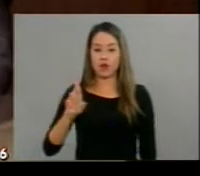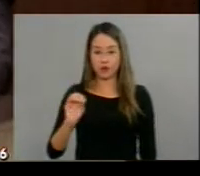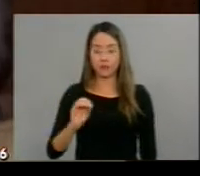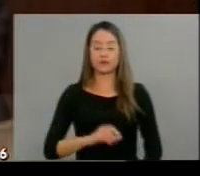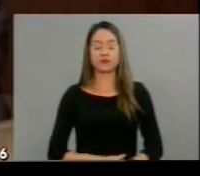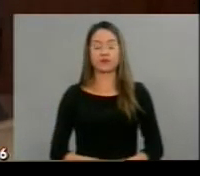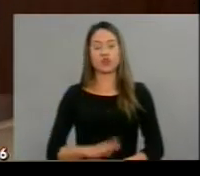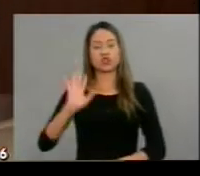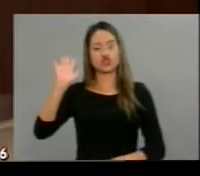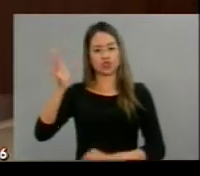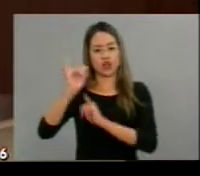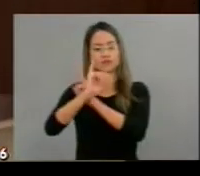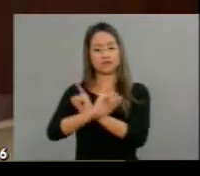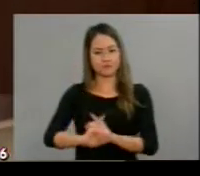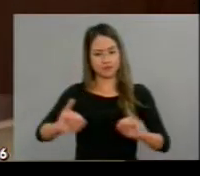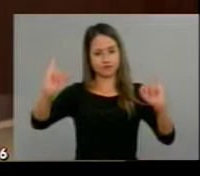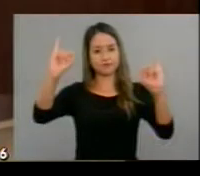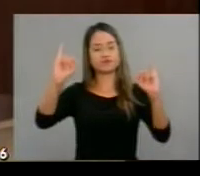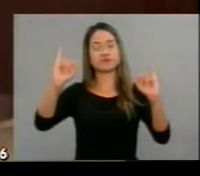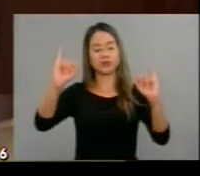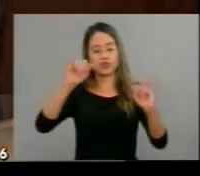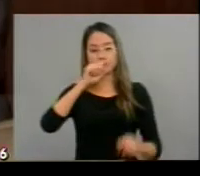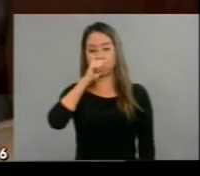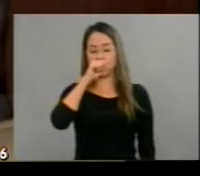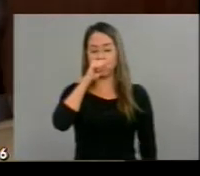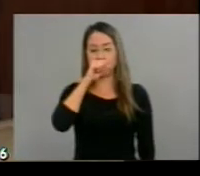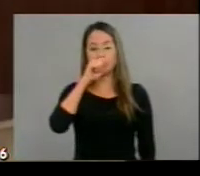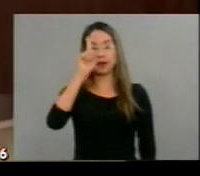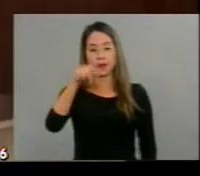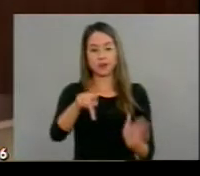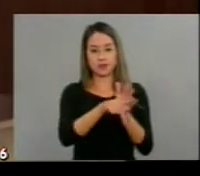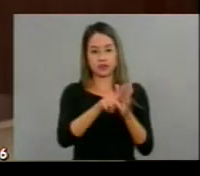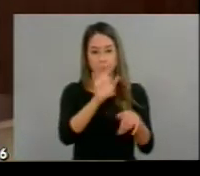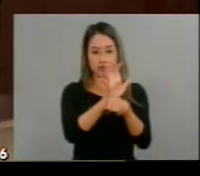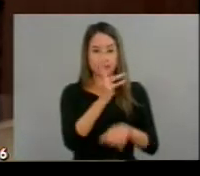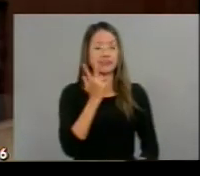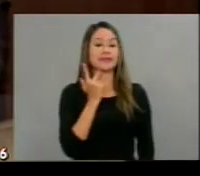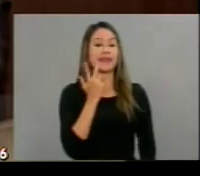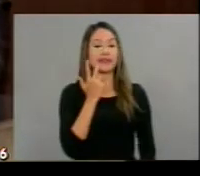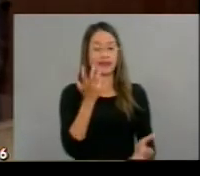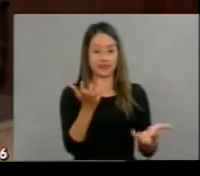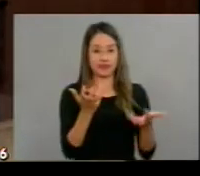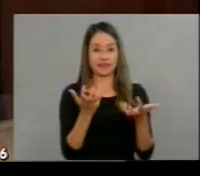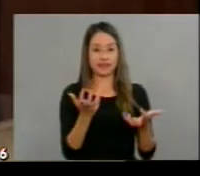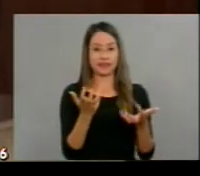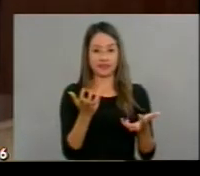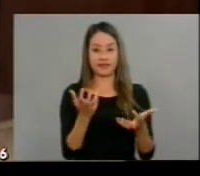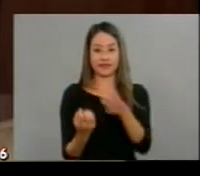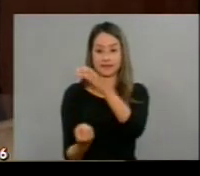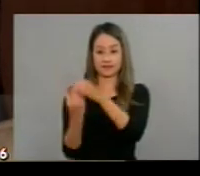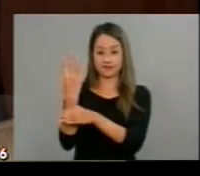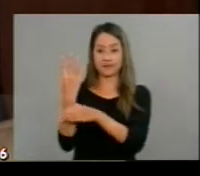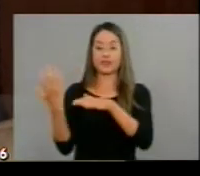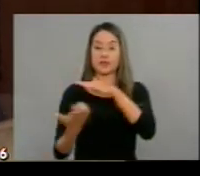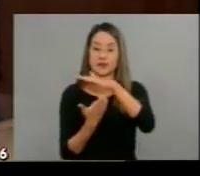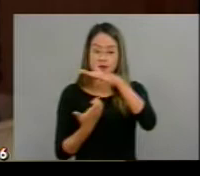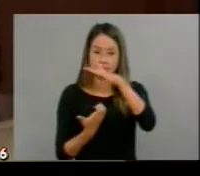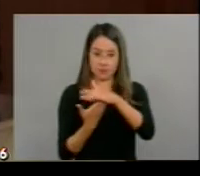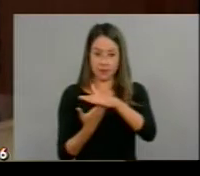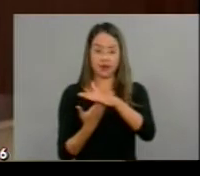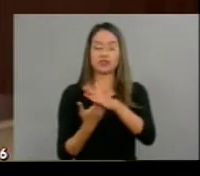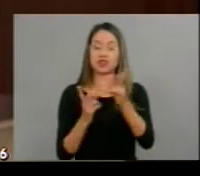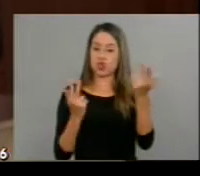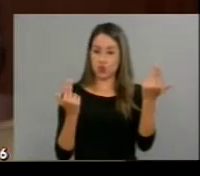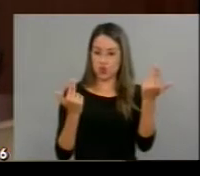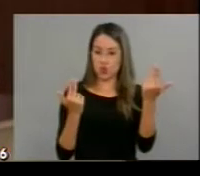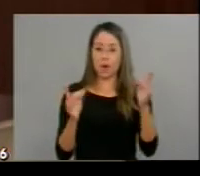já anunciou que interessa ao Ceará criar uma empresa como esta